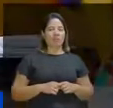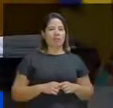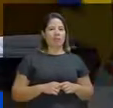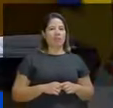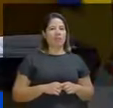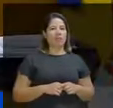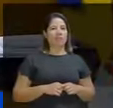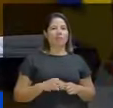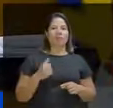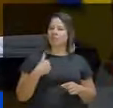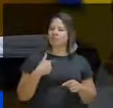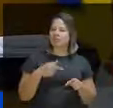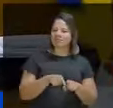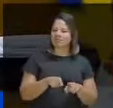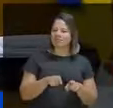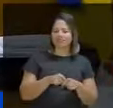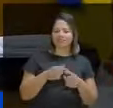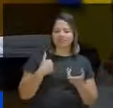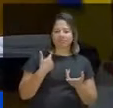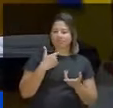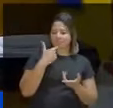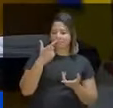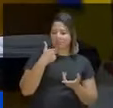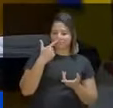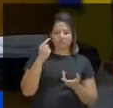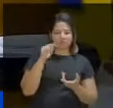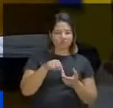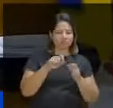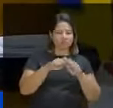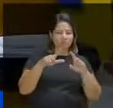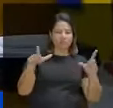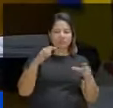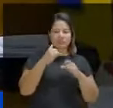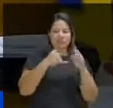estou conseguindo acessar aqui os acessos, não.